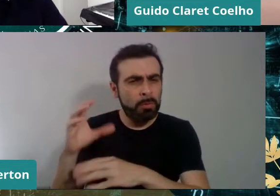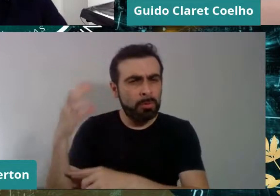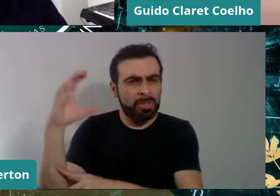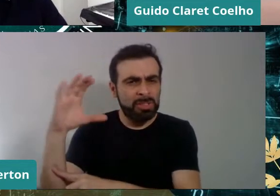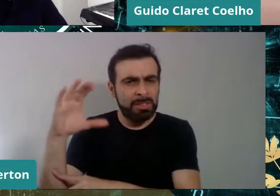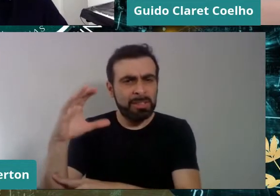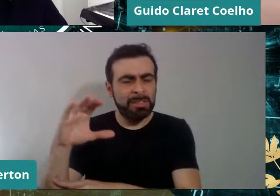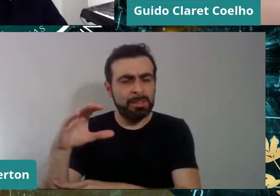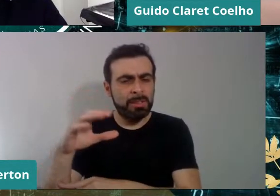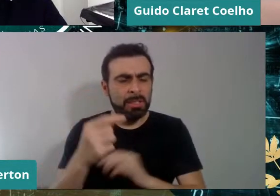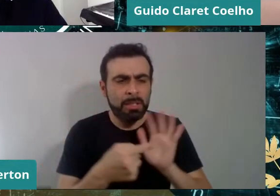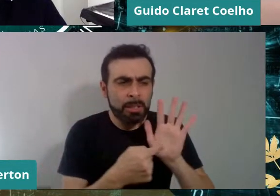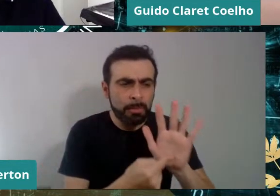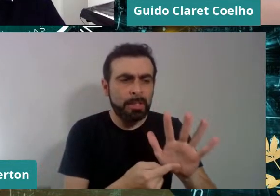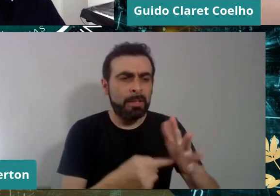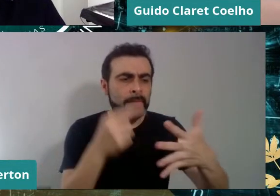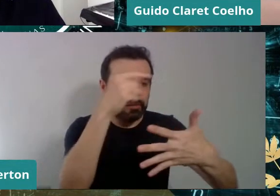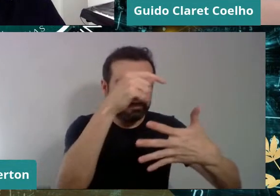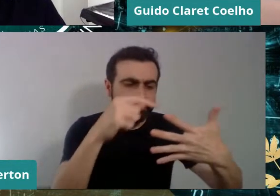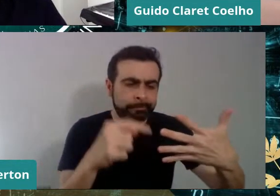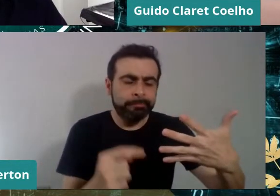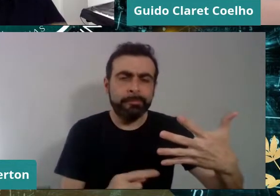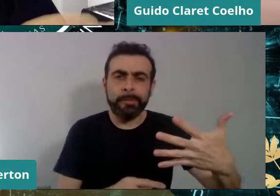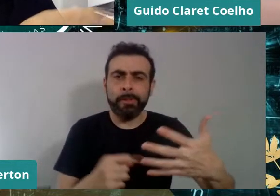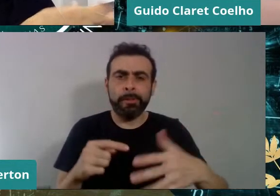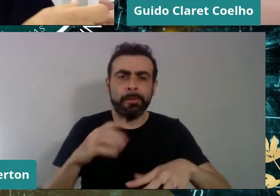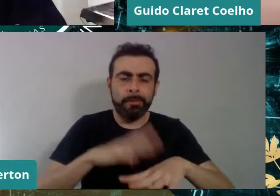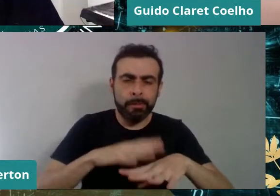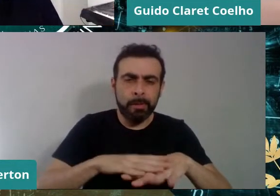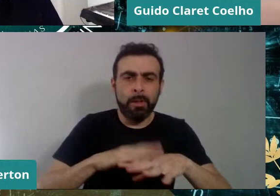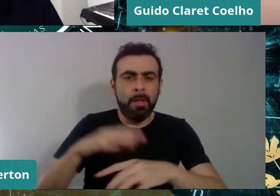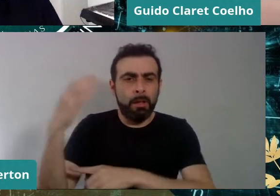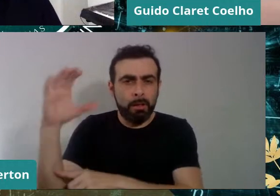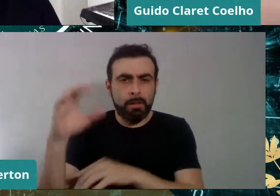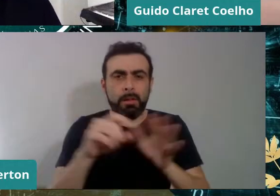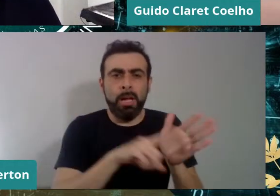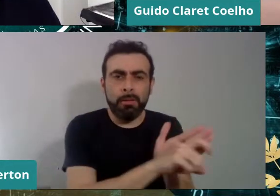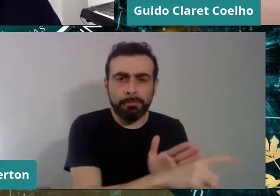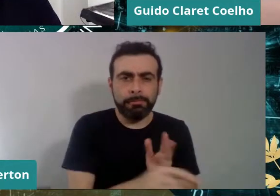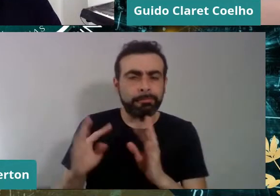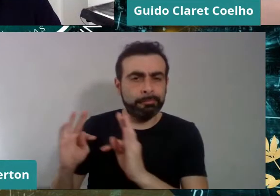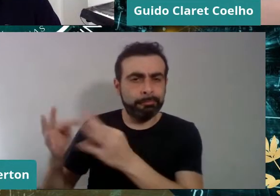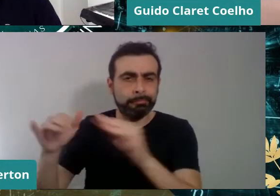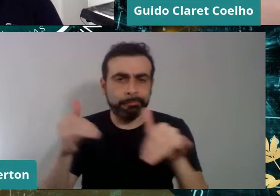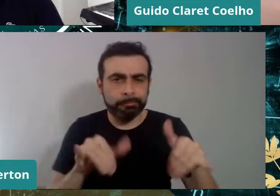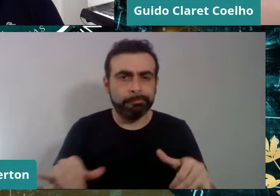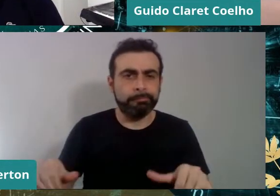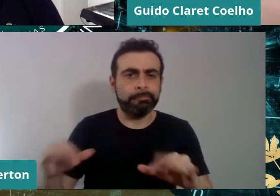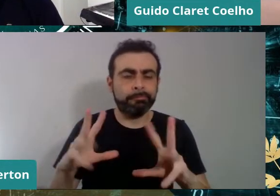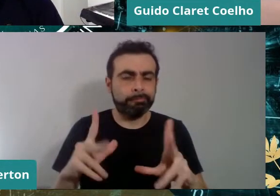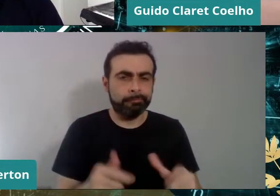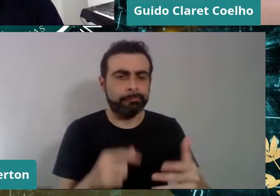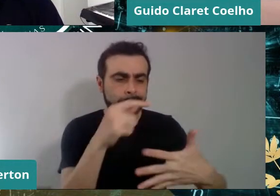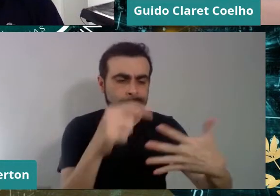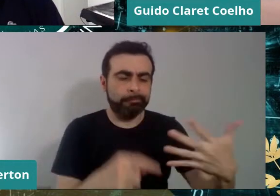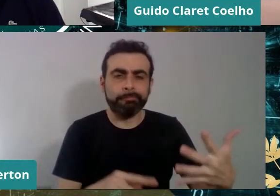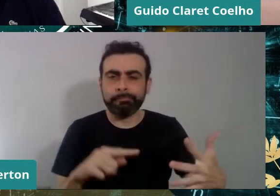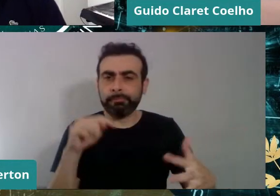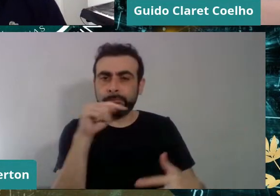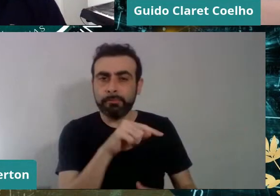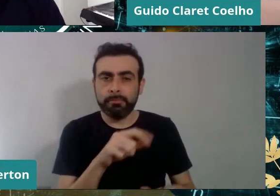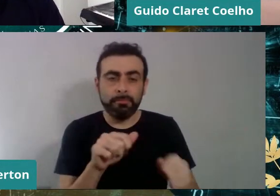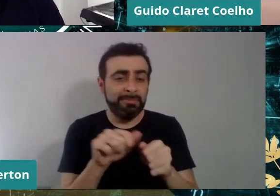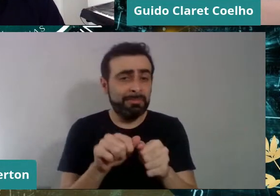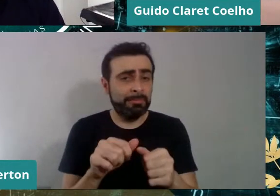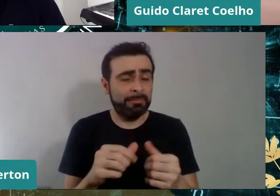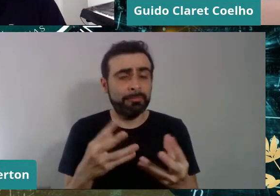em química, habilitação em biologia, habilitação em física, em química. E, com isso,